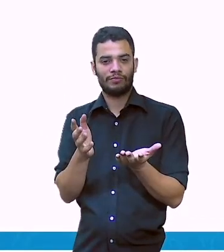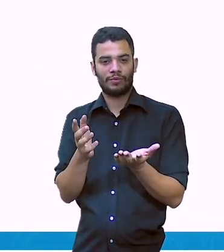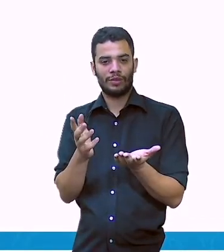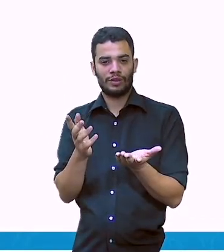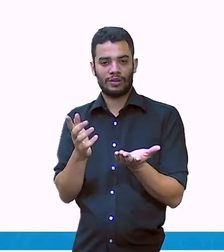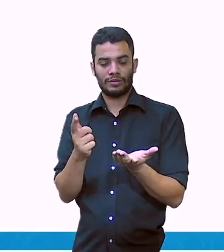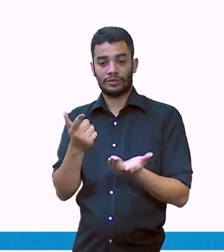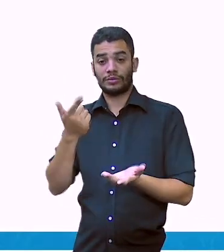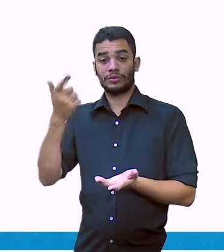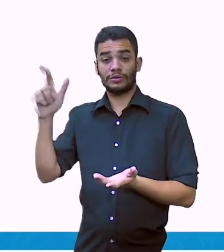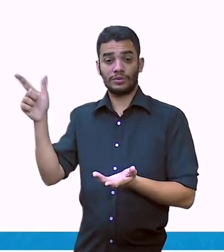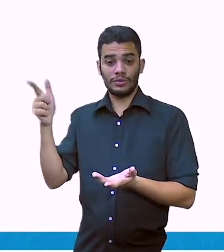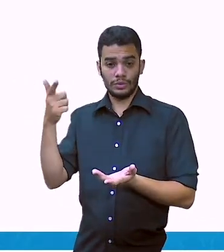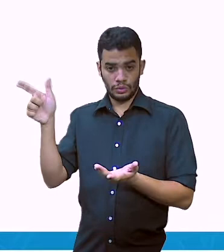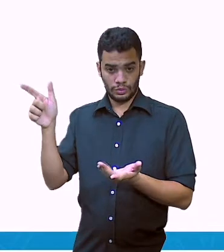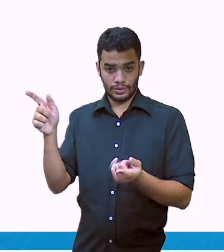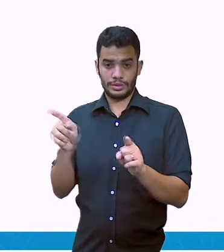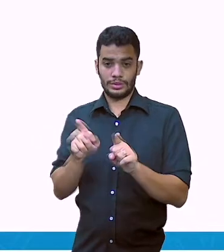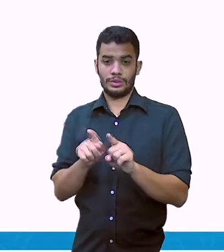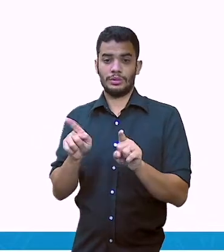1858 também.